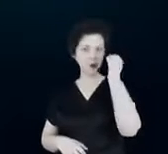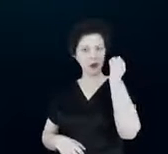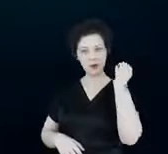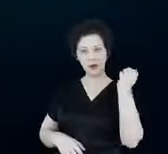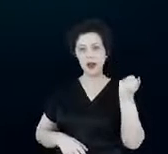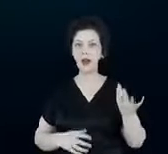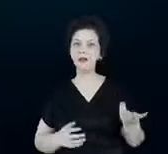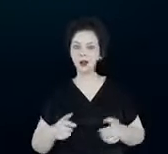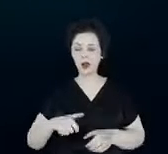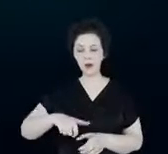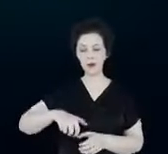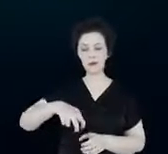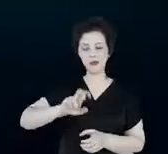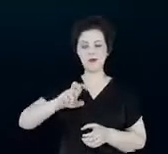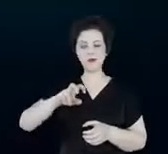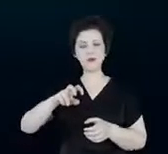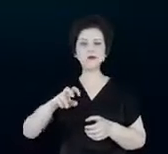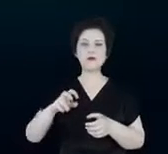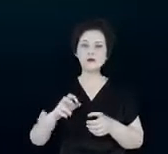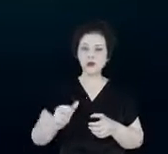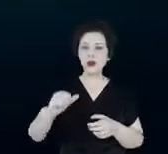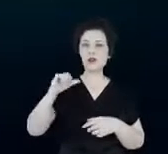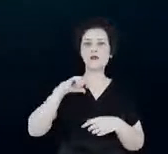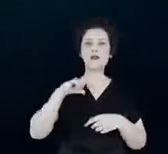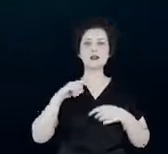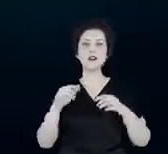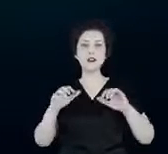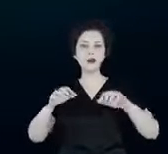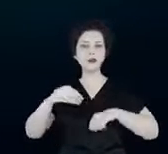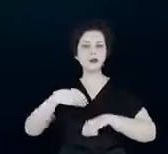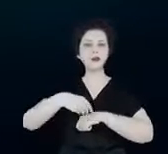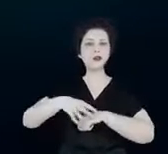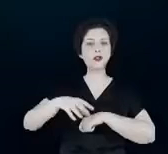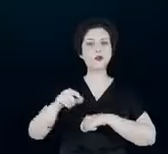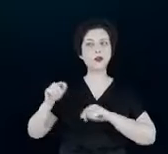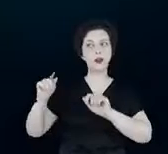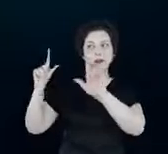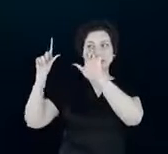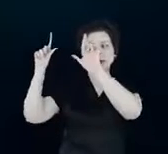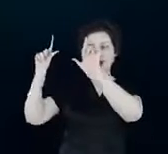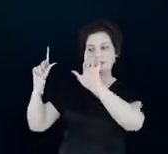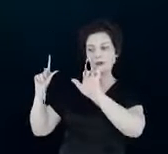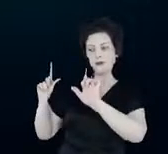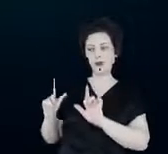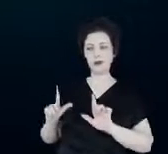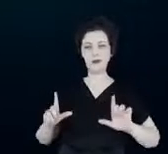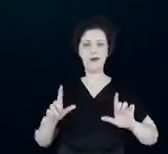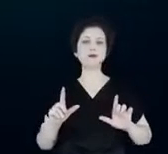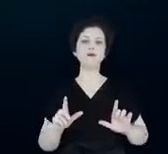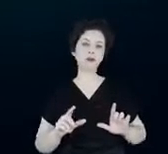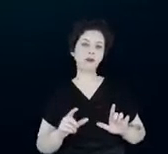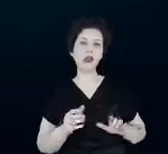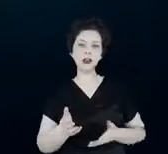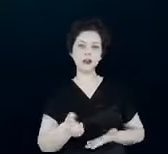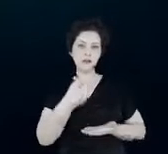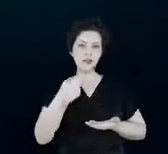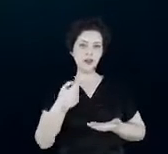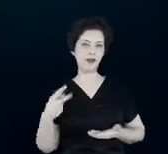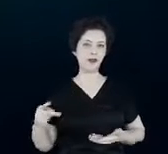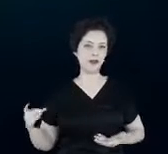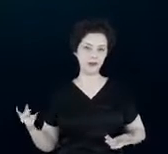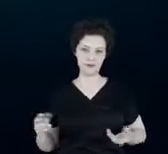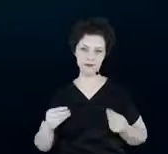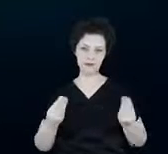abrir uma cerveja aí vai estar lá né uma mensagem para você consumir a cerveja deles e tudo isso que assim pressão fazendo de novo não é